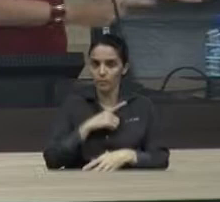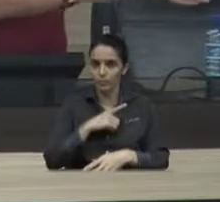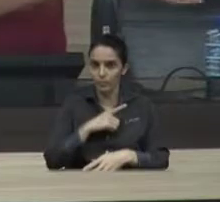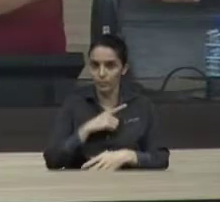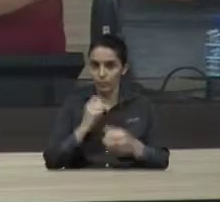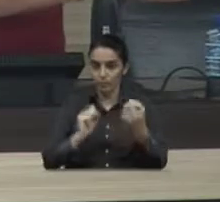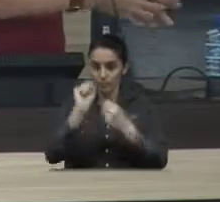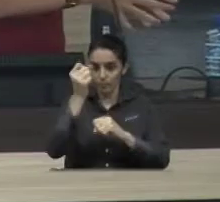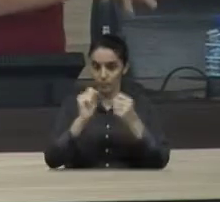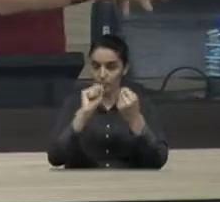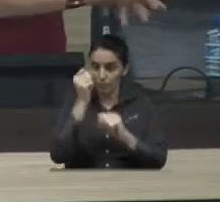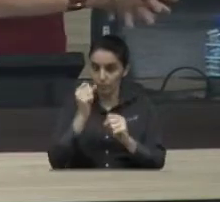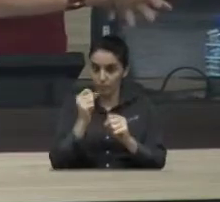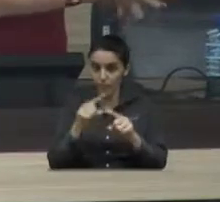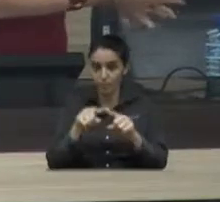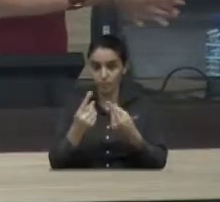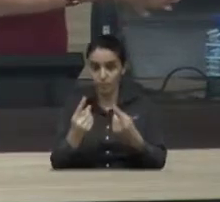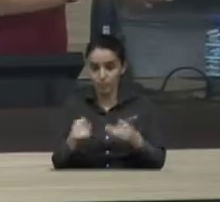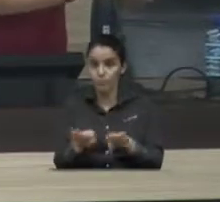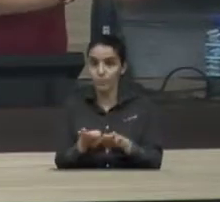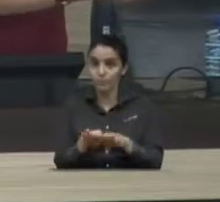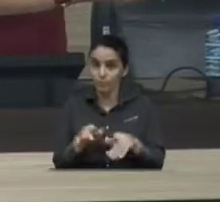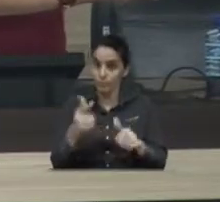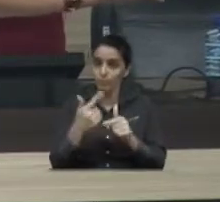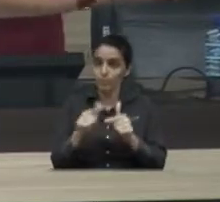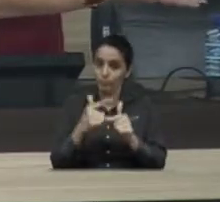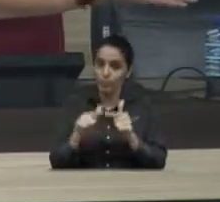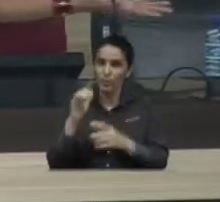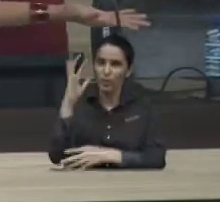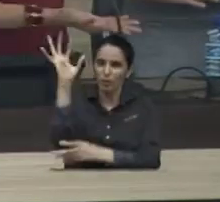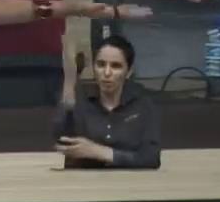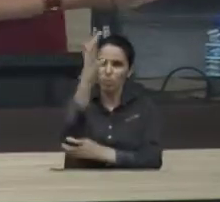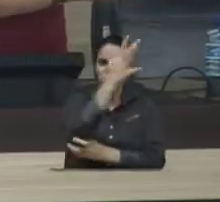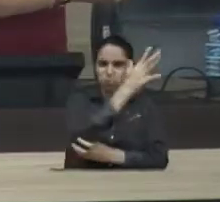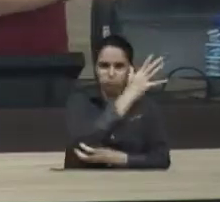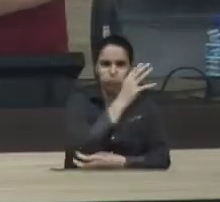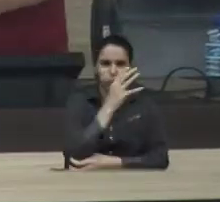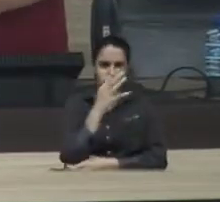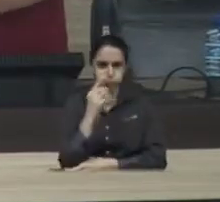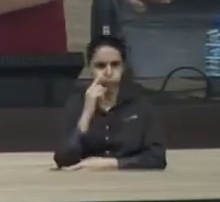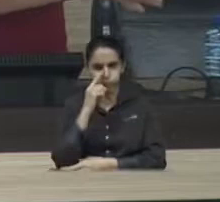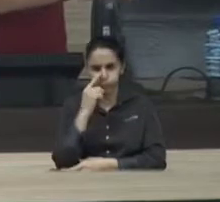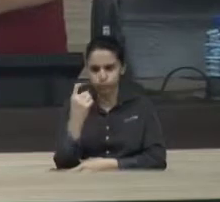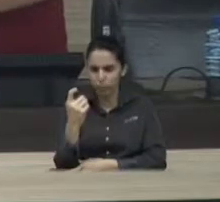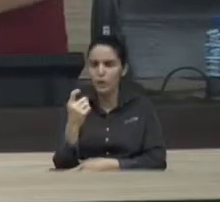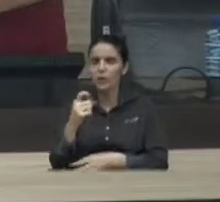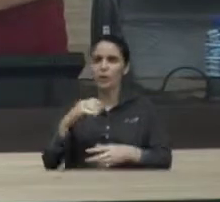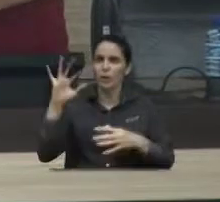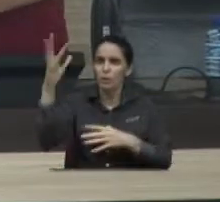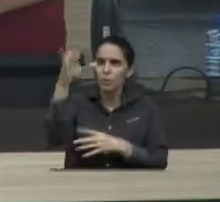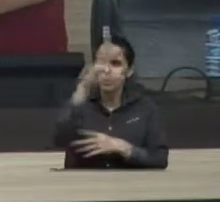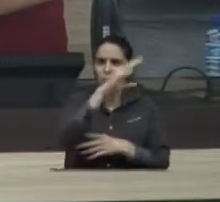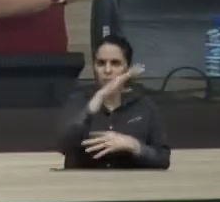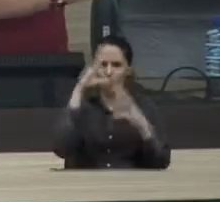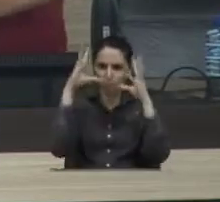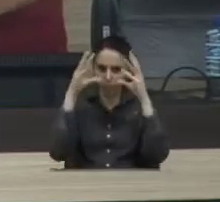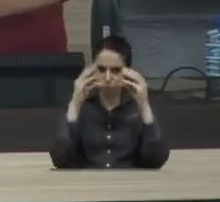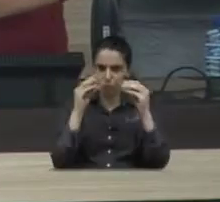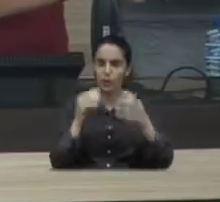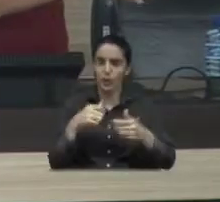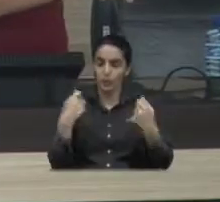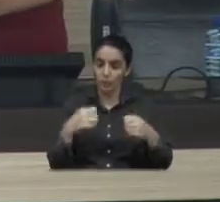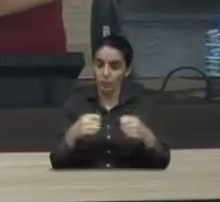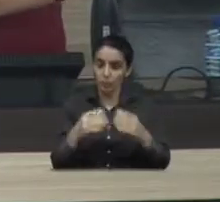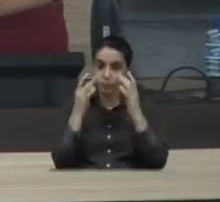com poluição e outras coisas. Então, é toda uma gama de estudo que deve ser feita isso. Só achar que